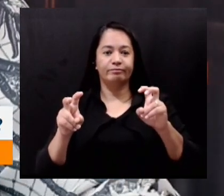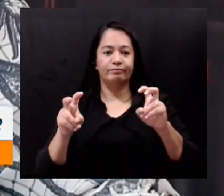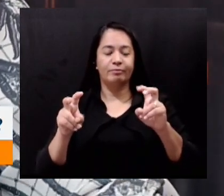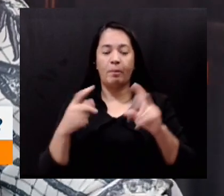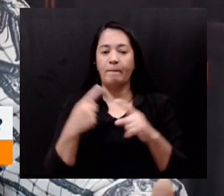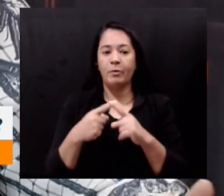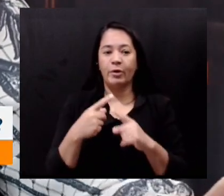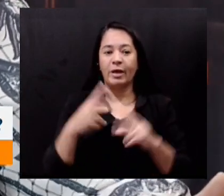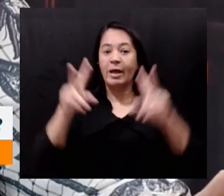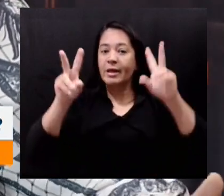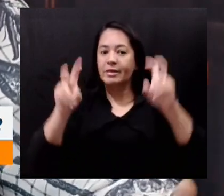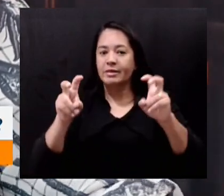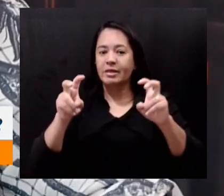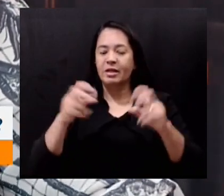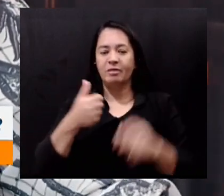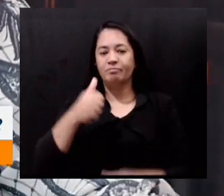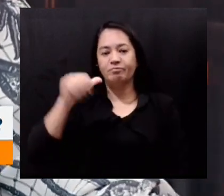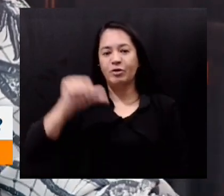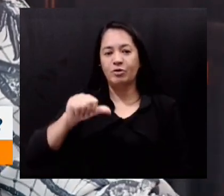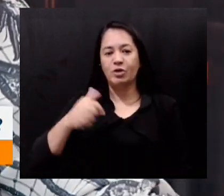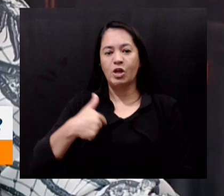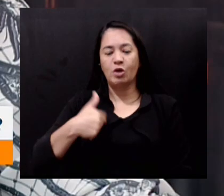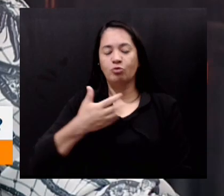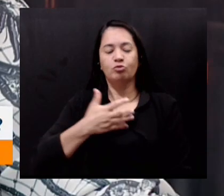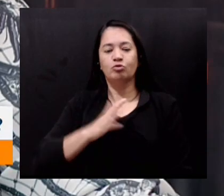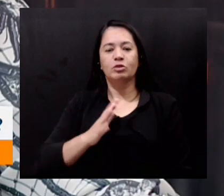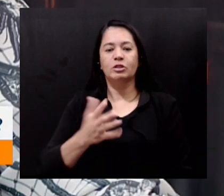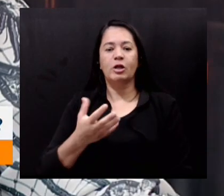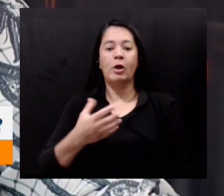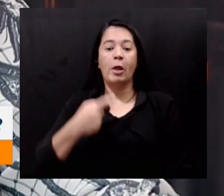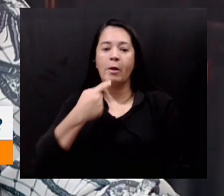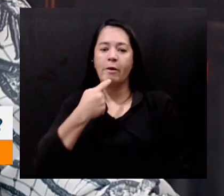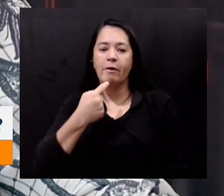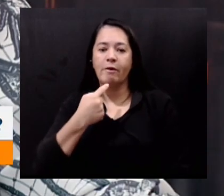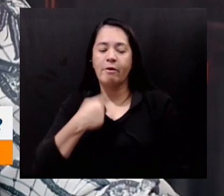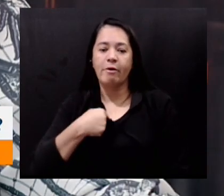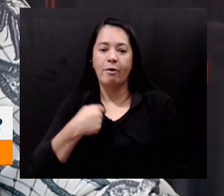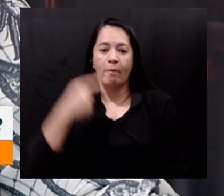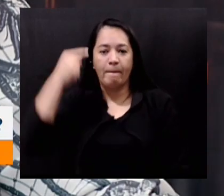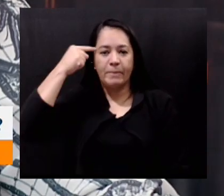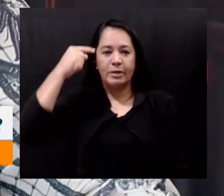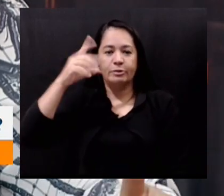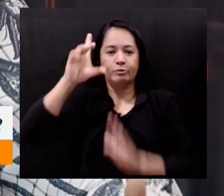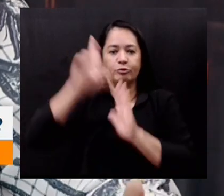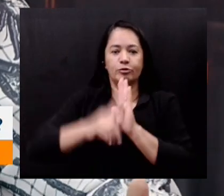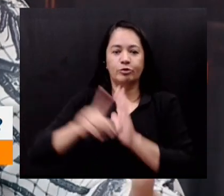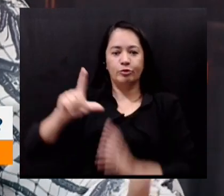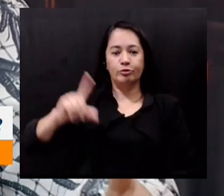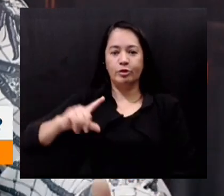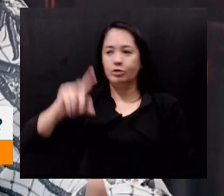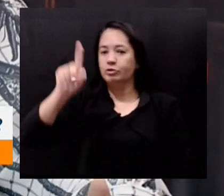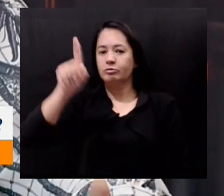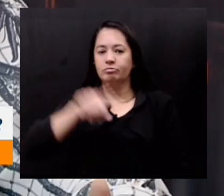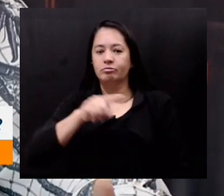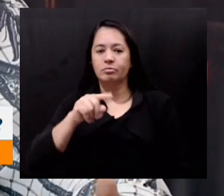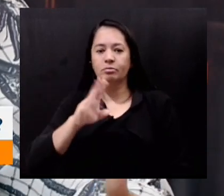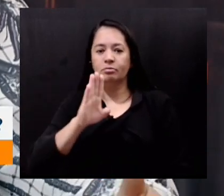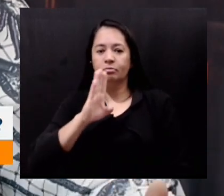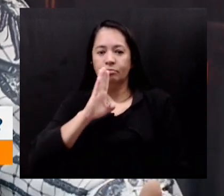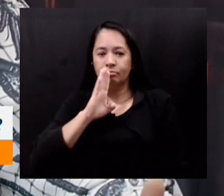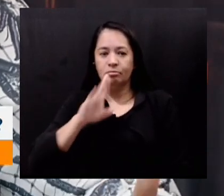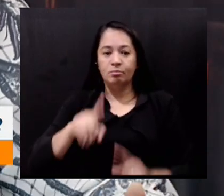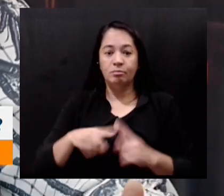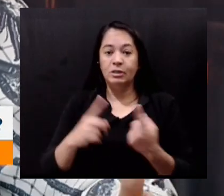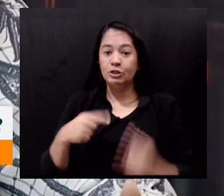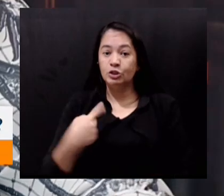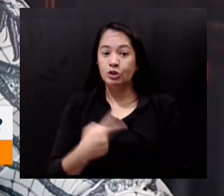agradável para mim, então eu me acho no direito de fazer uma censura, mas quando nós decidimos